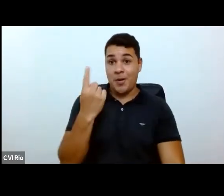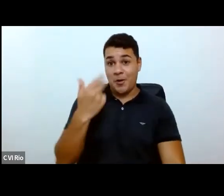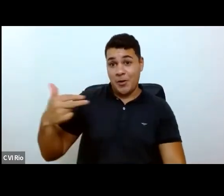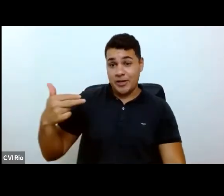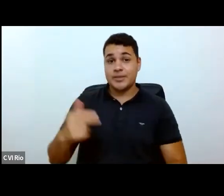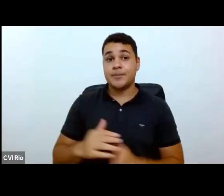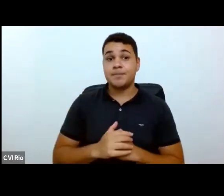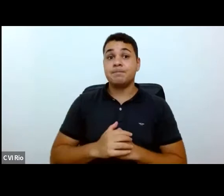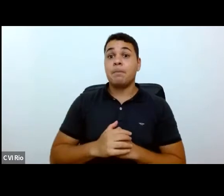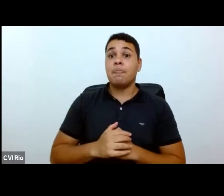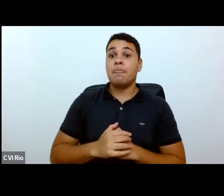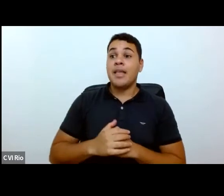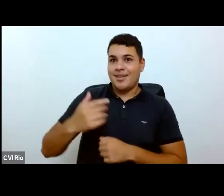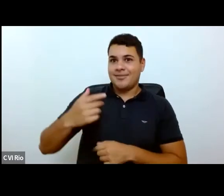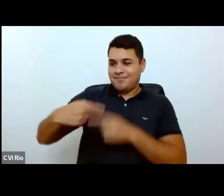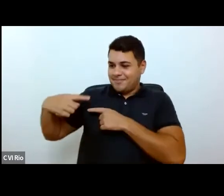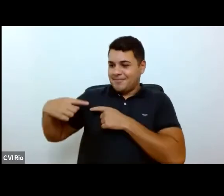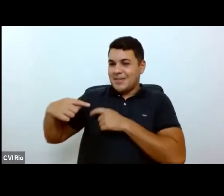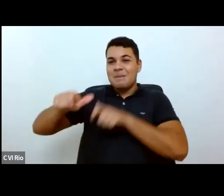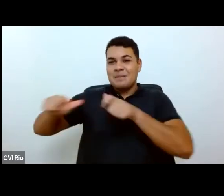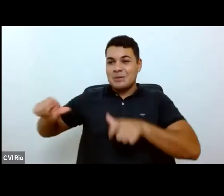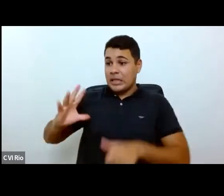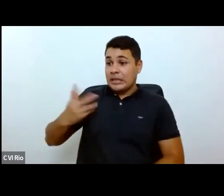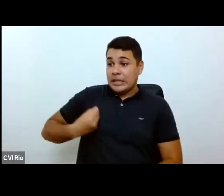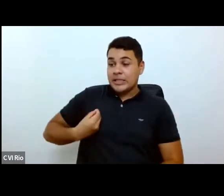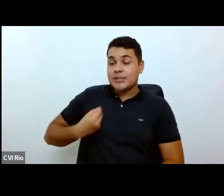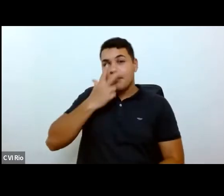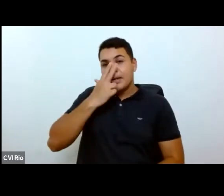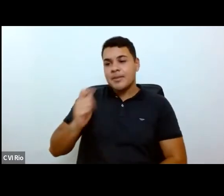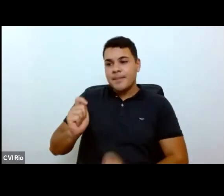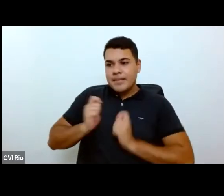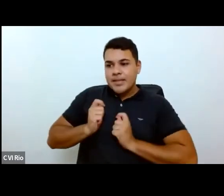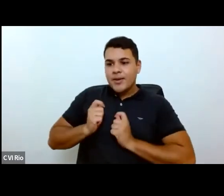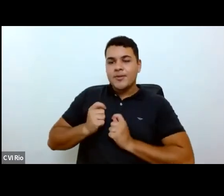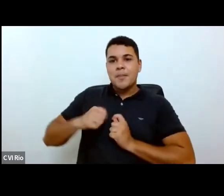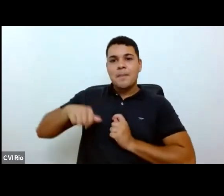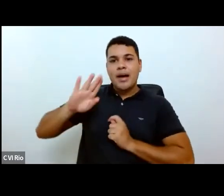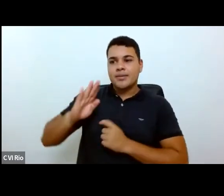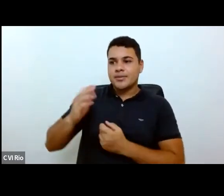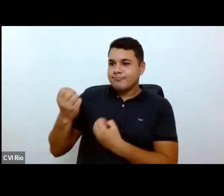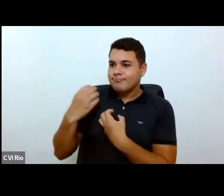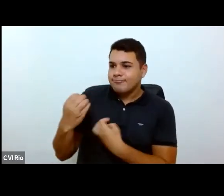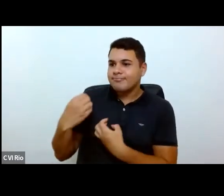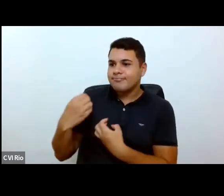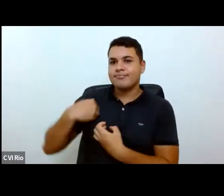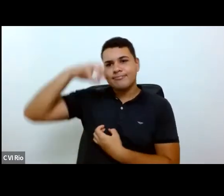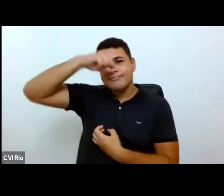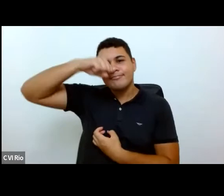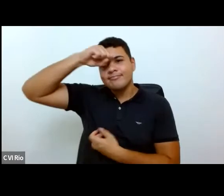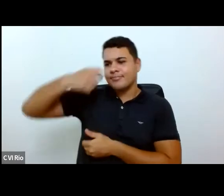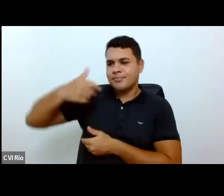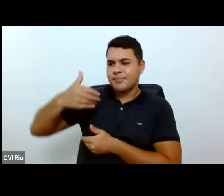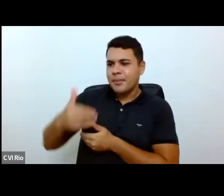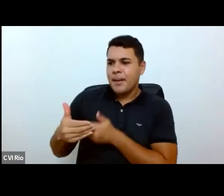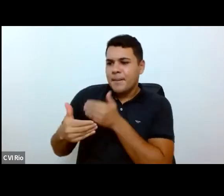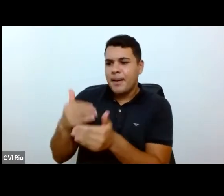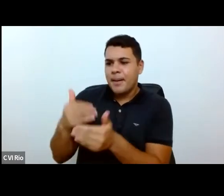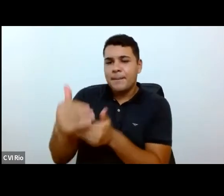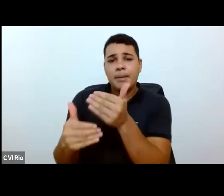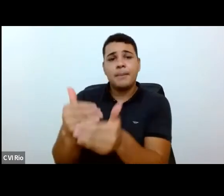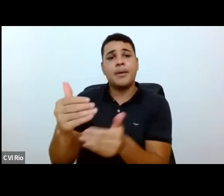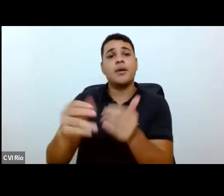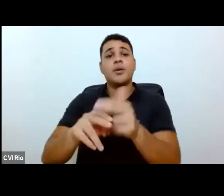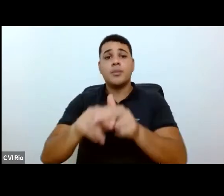ancestrais me prepararam para o fazer, né? Então, a forma como as pessoas trans pensam, dialogam, constroem, curam,